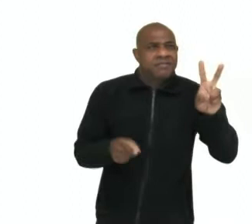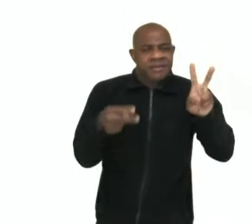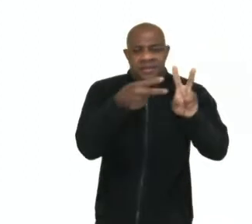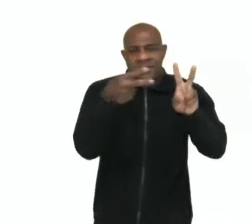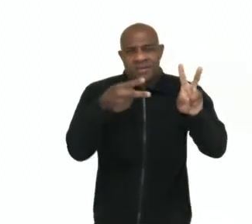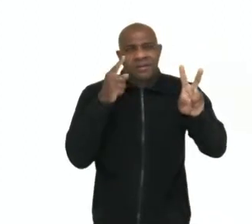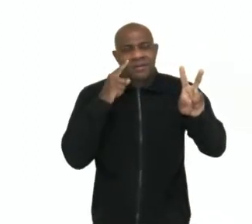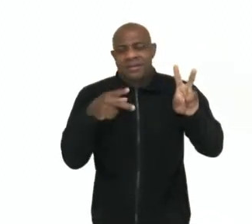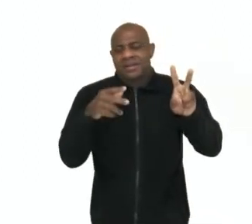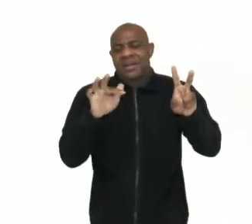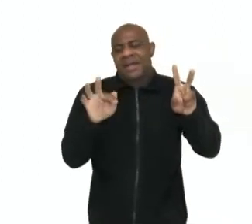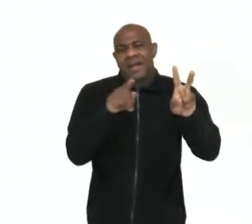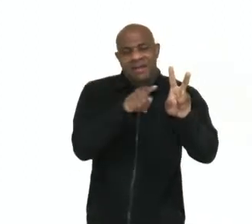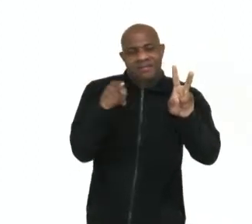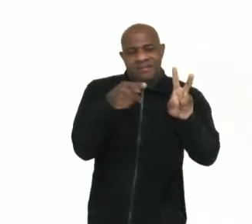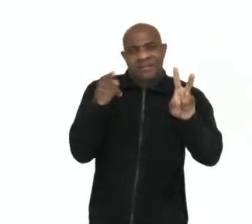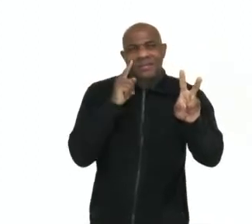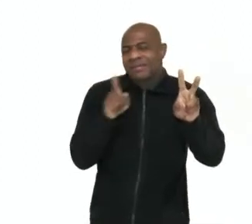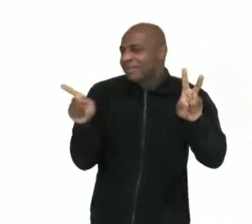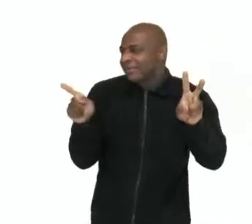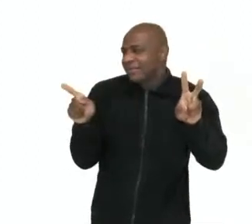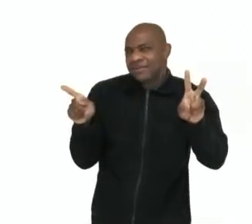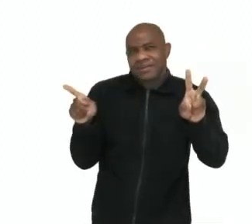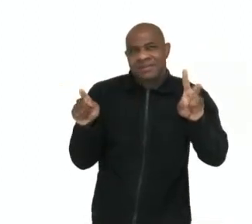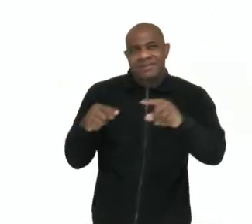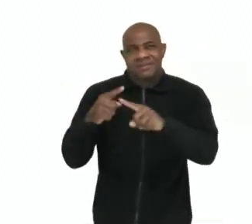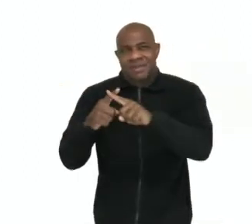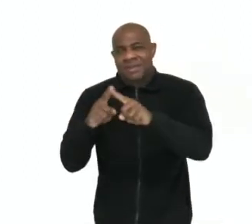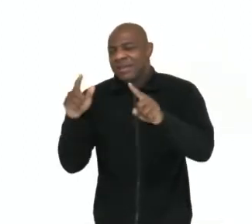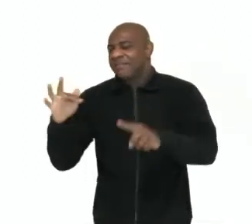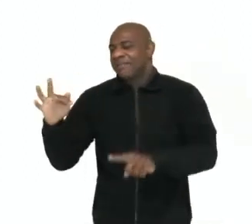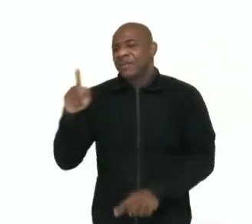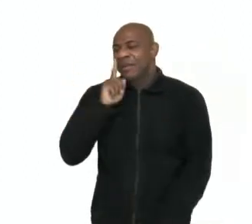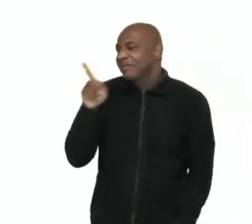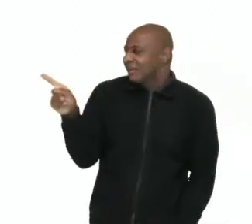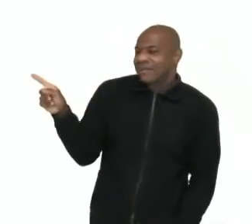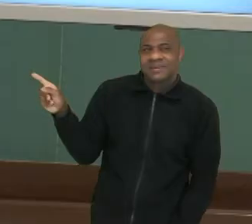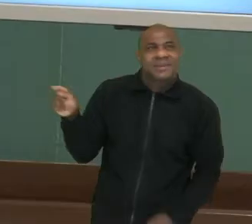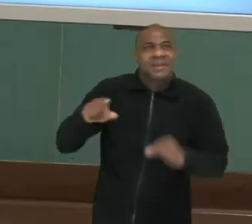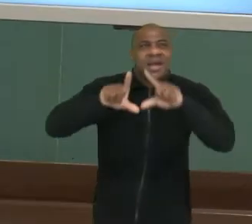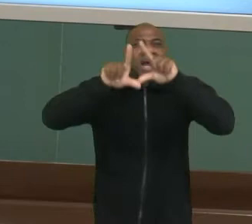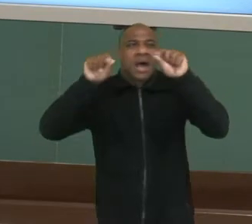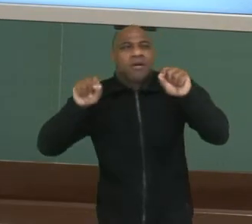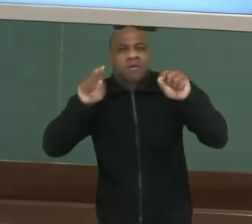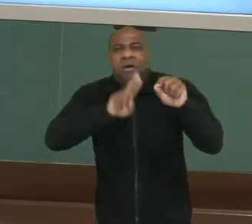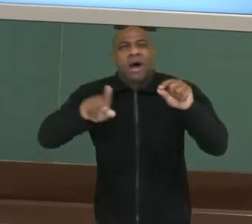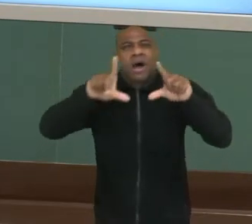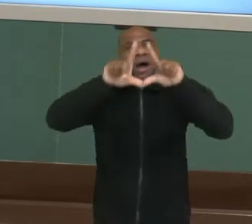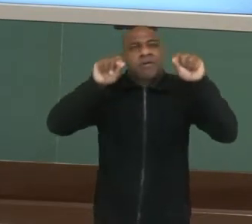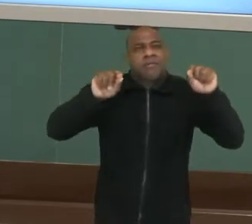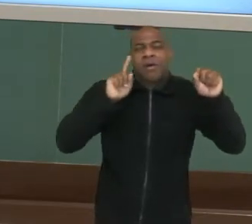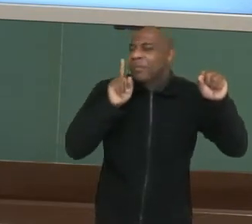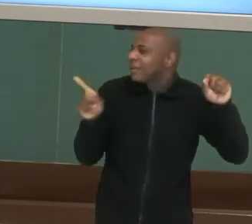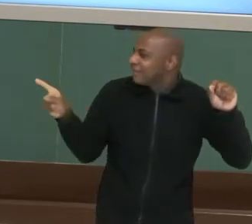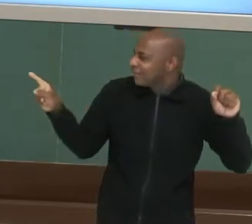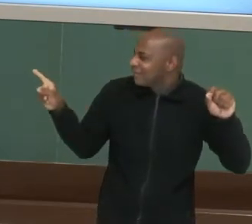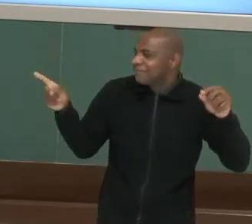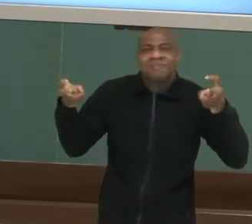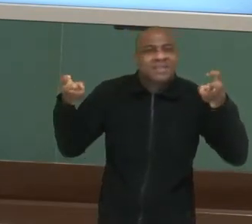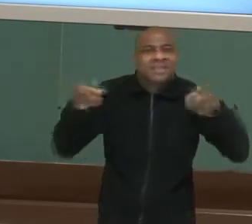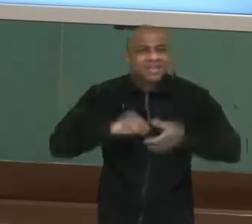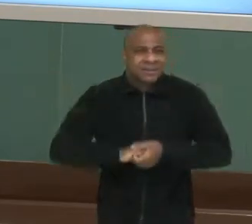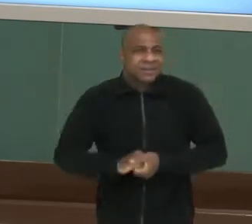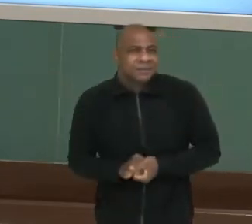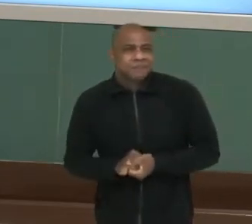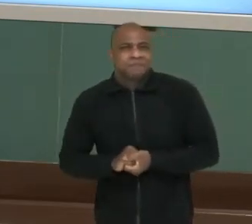velocidade é igual ao comprimento de onda vezes a frequência. Não esqueça, o V é a velocidade, o lambda